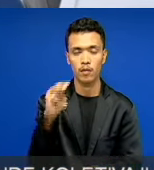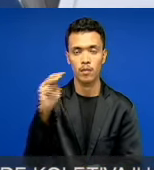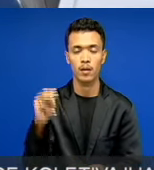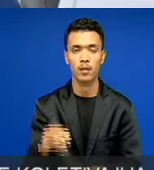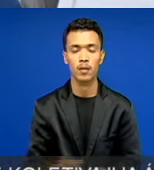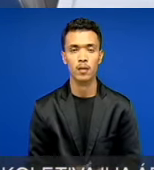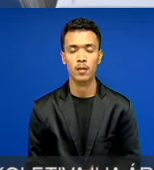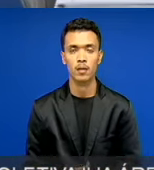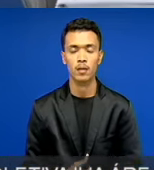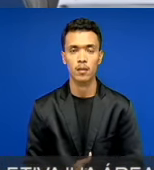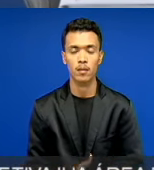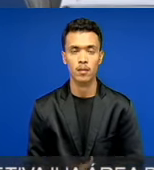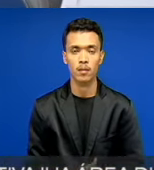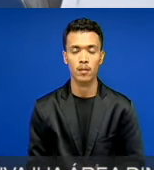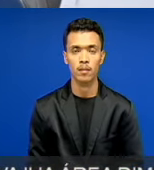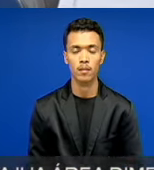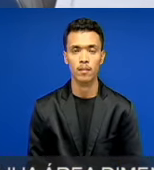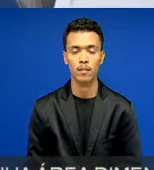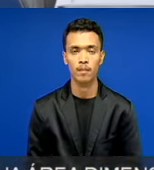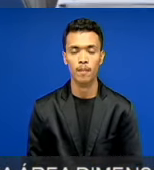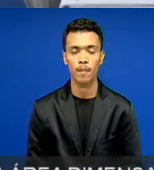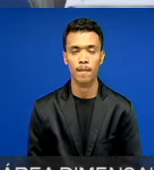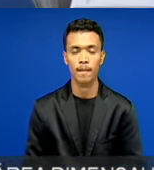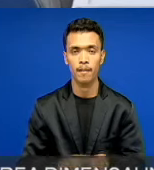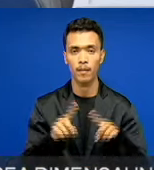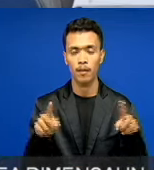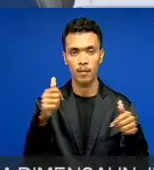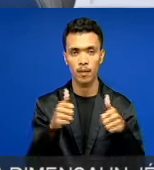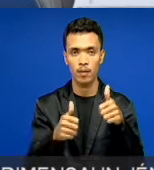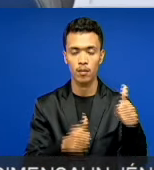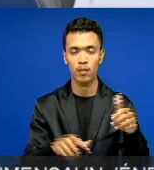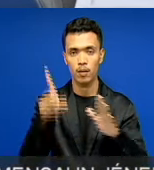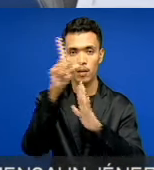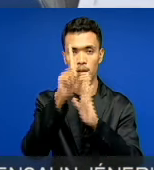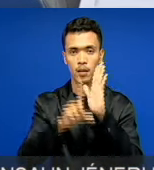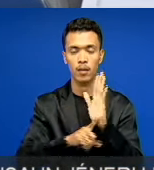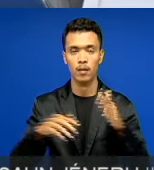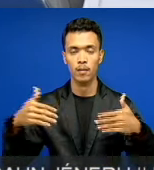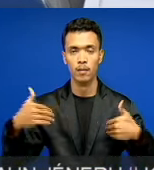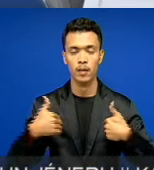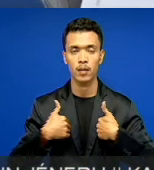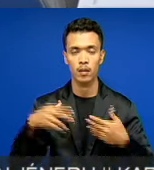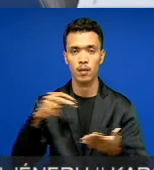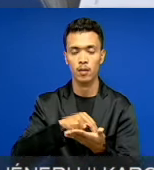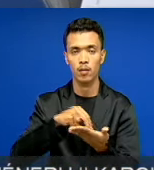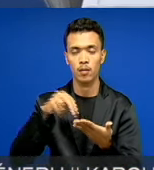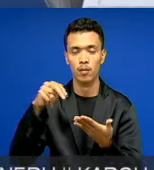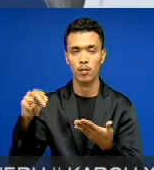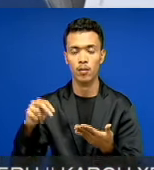superior. Lá os labelos lá, mas ver que é lá, mas ter decreto de lei número